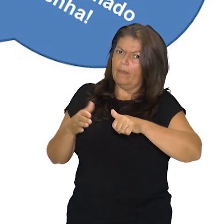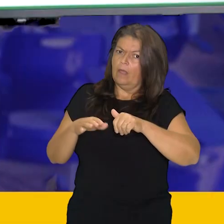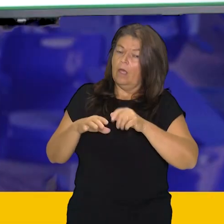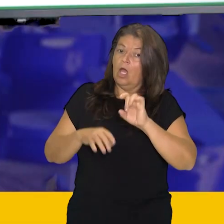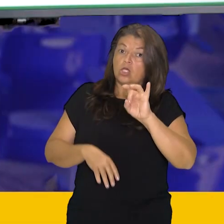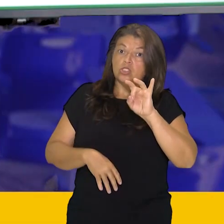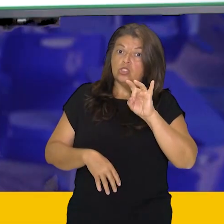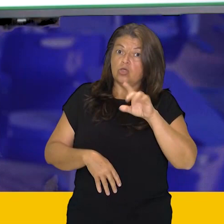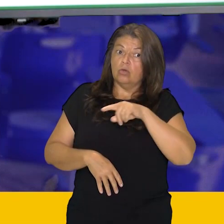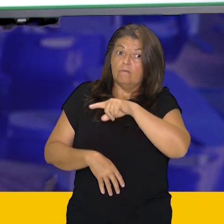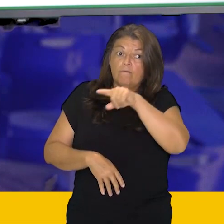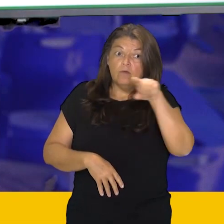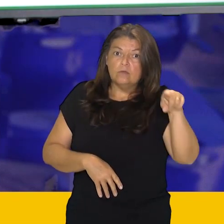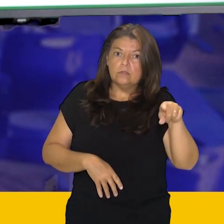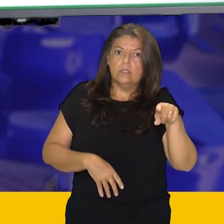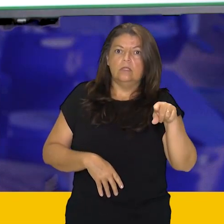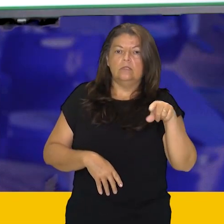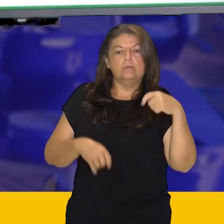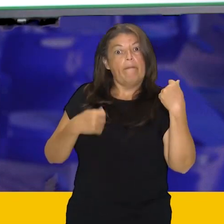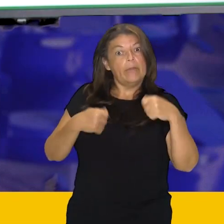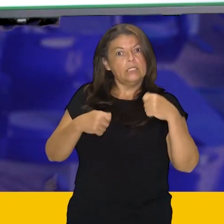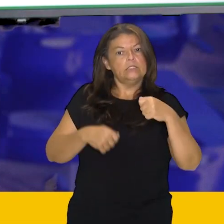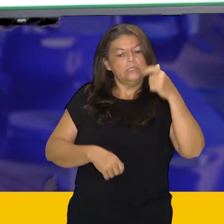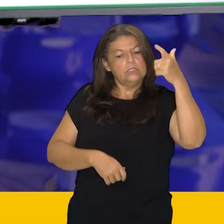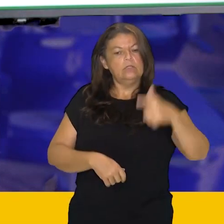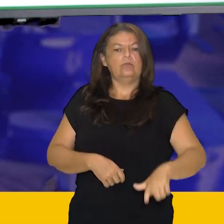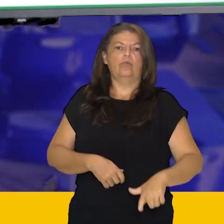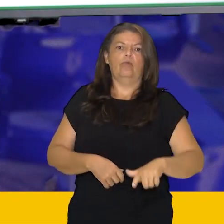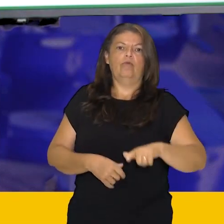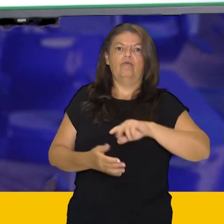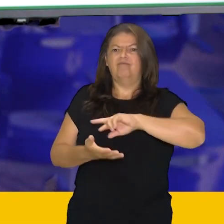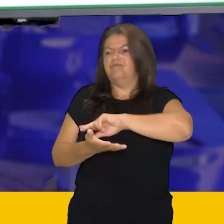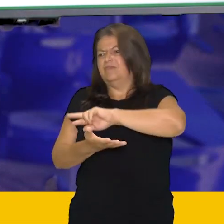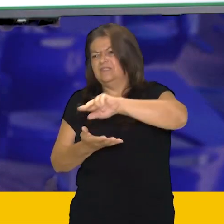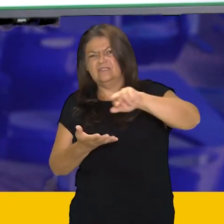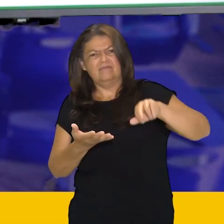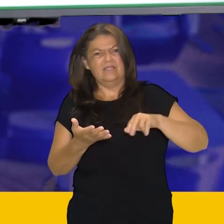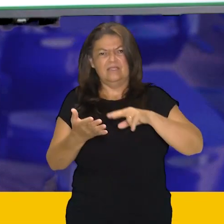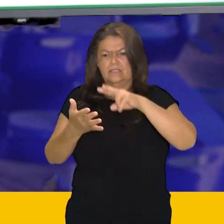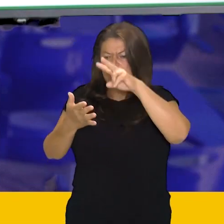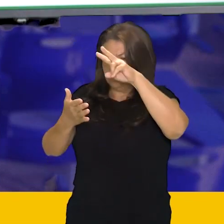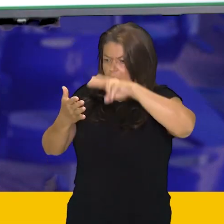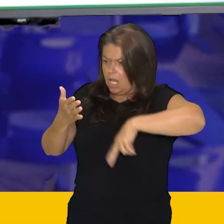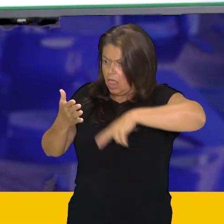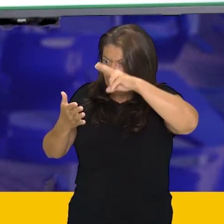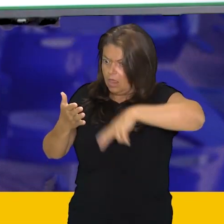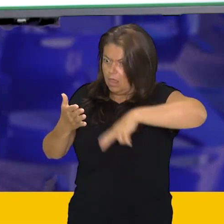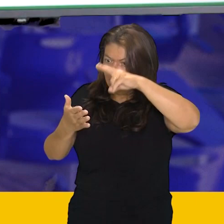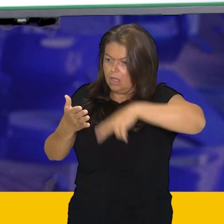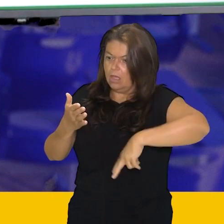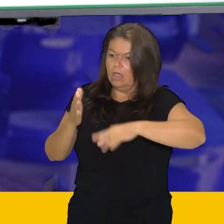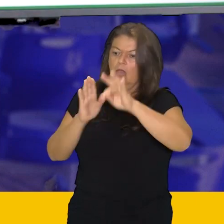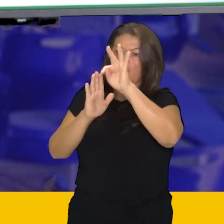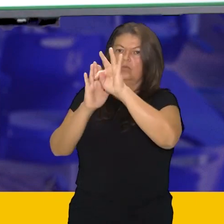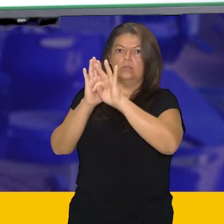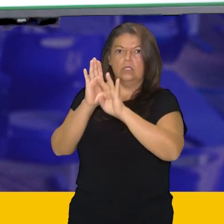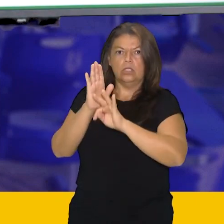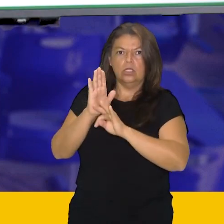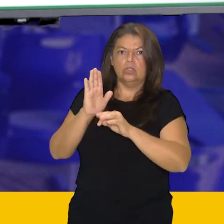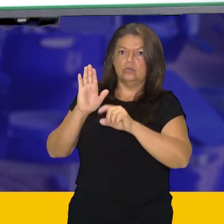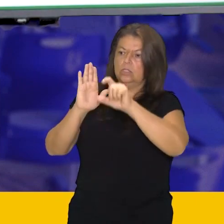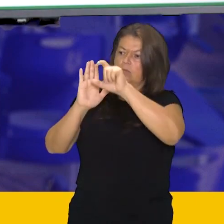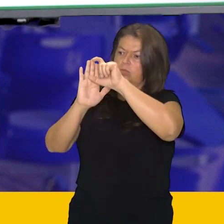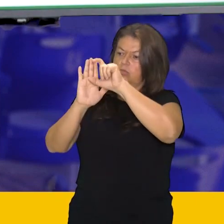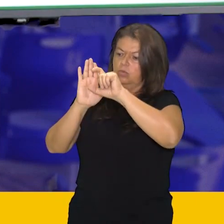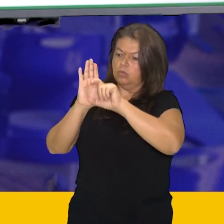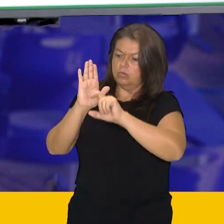terão que ler novamente esses textos, perceber as diferenças entre eles, por exemplo, a organização das